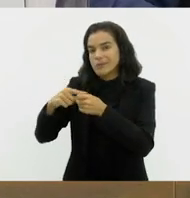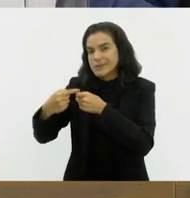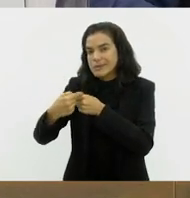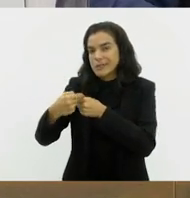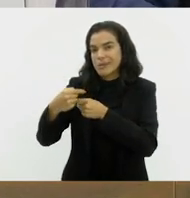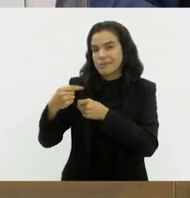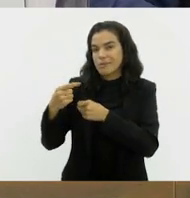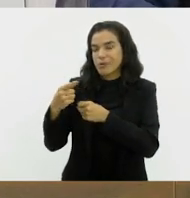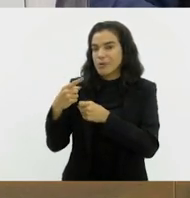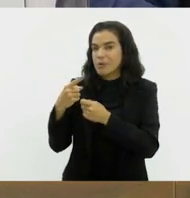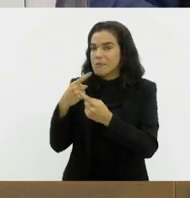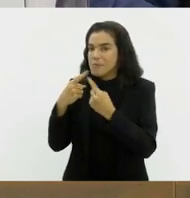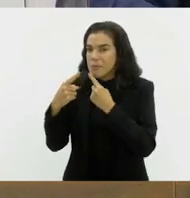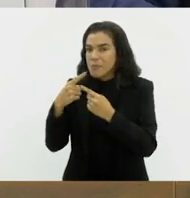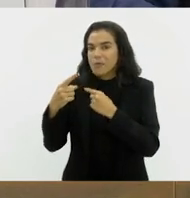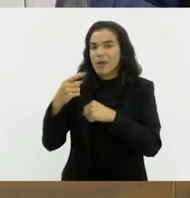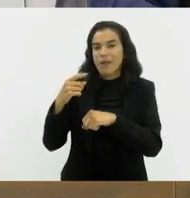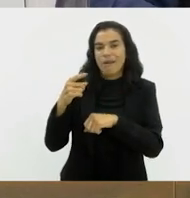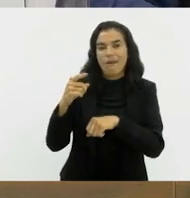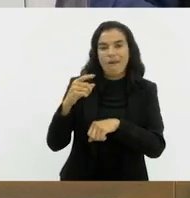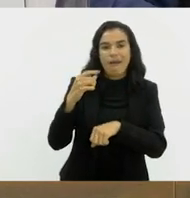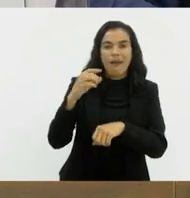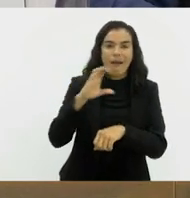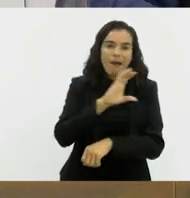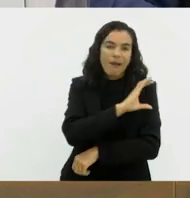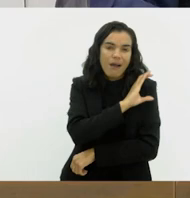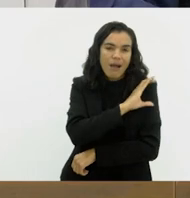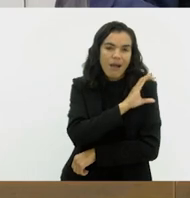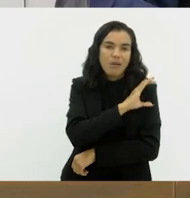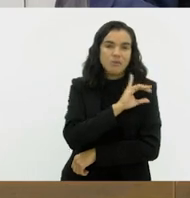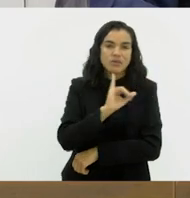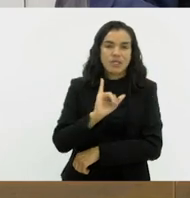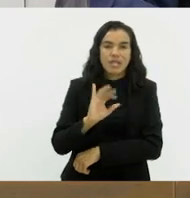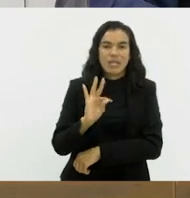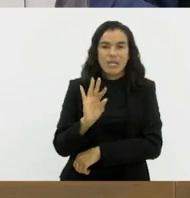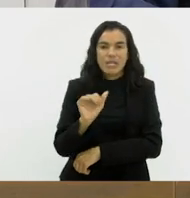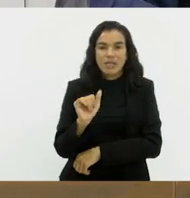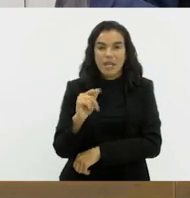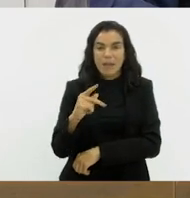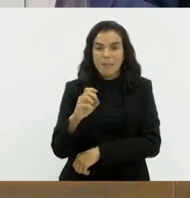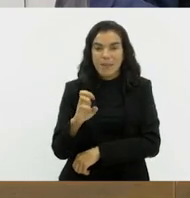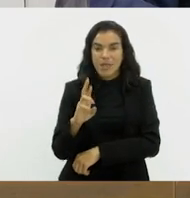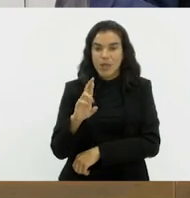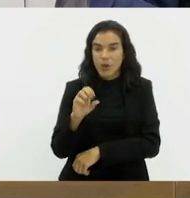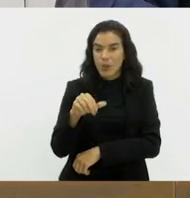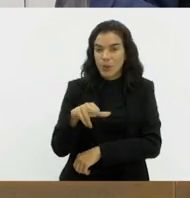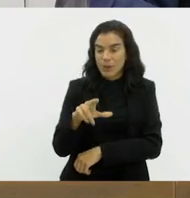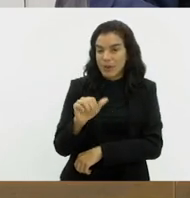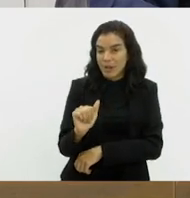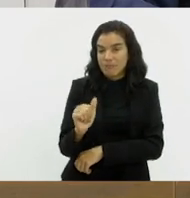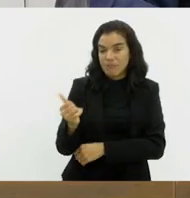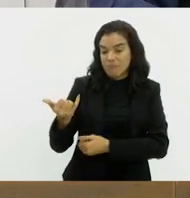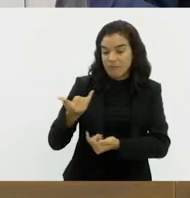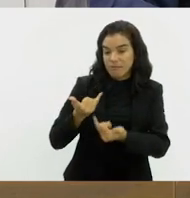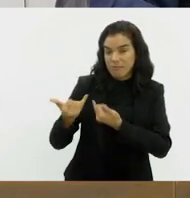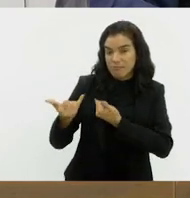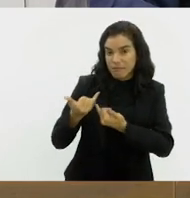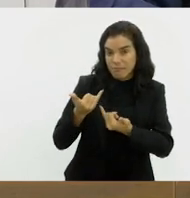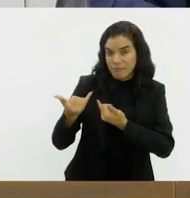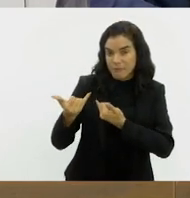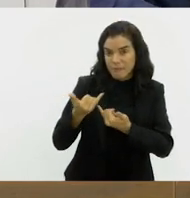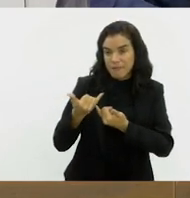leia-se, Resende, Campos, Itaperuna, a informação, por exemplo, de Itaperuna, que os escarros